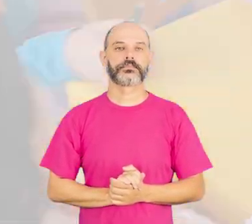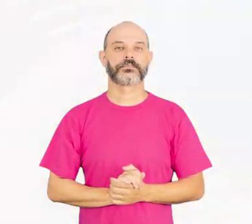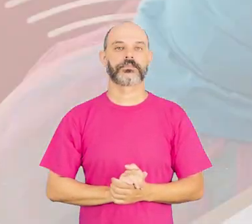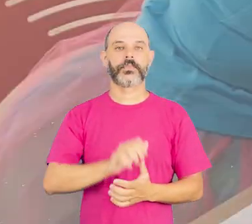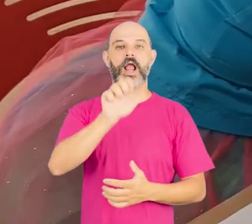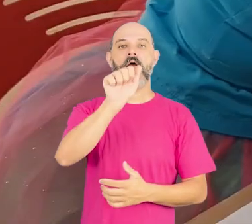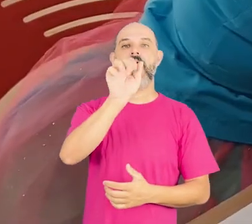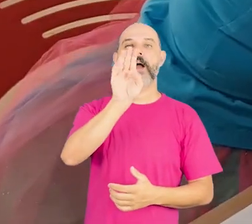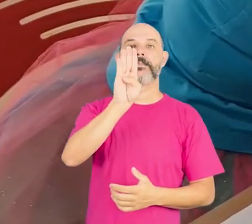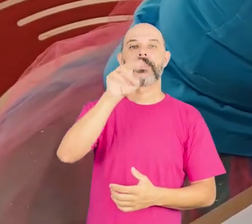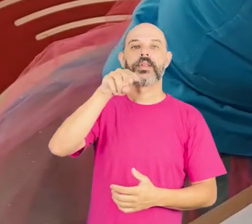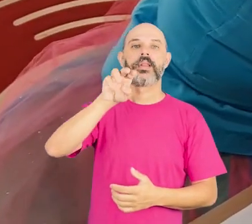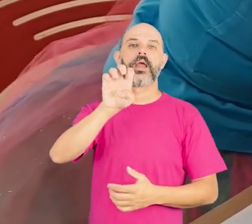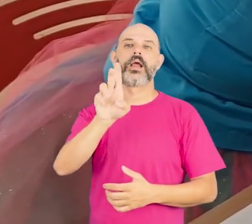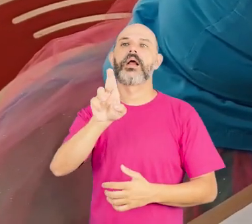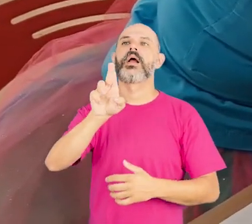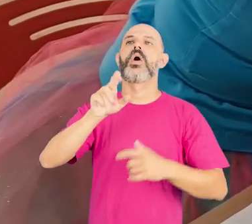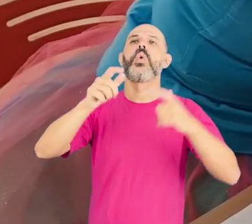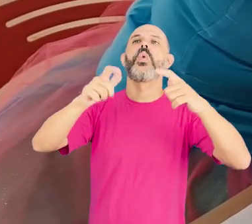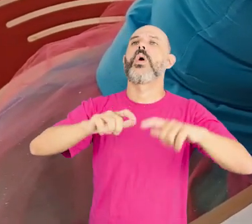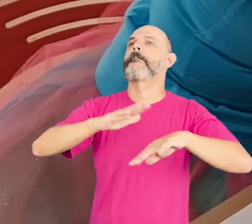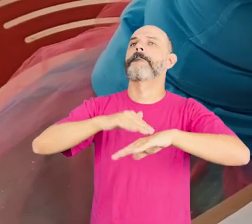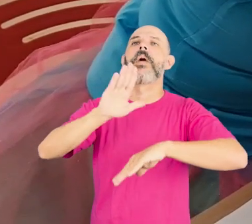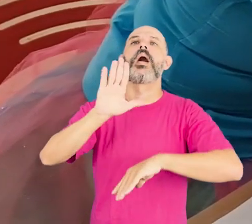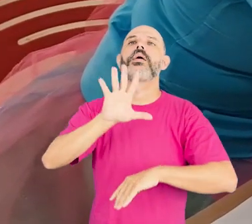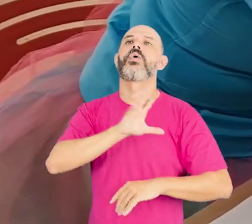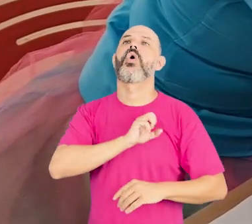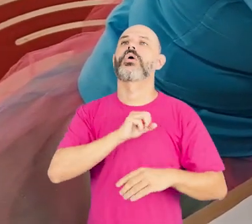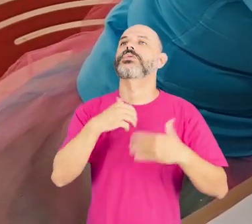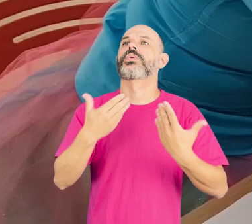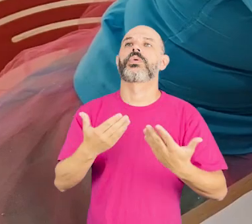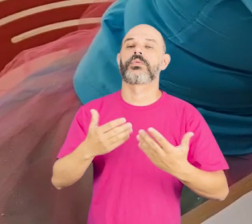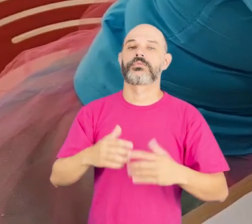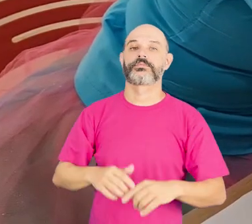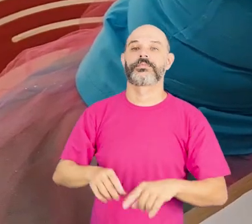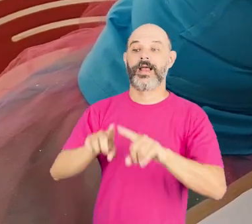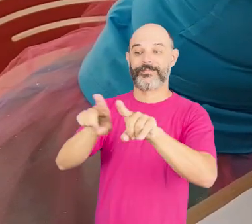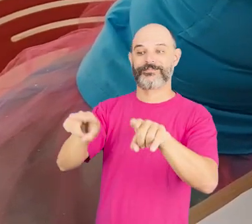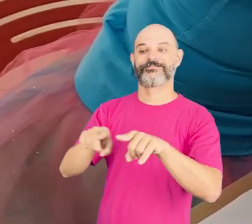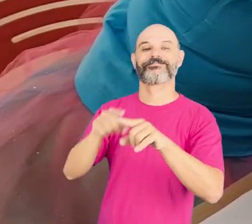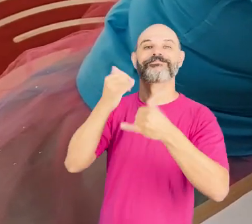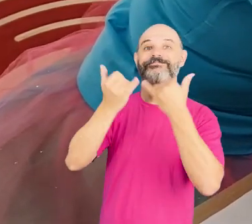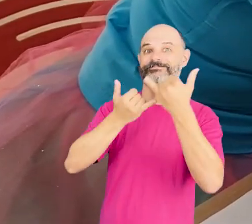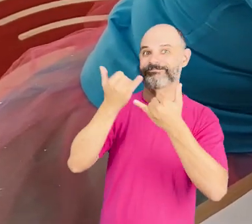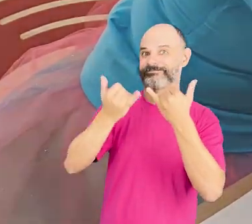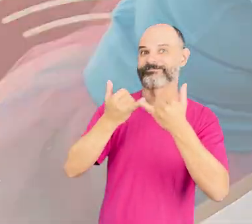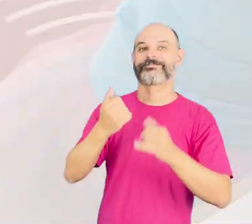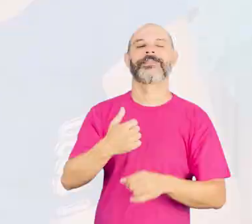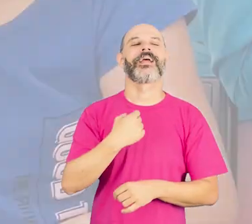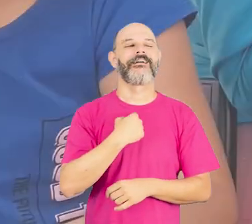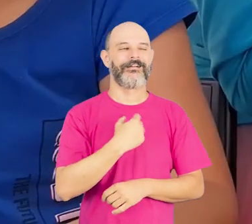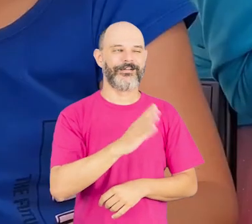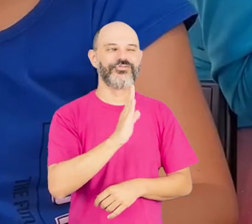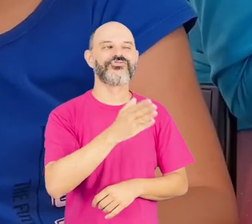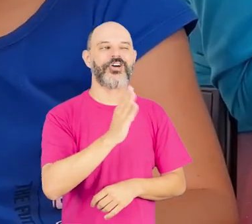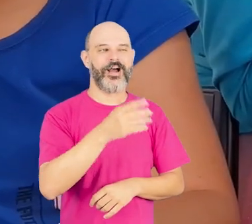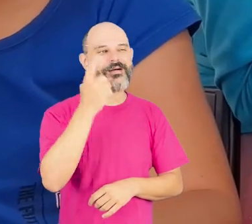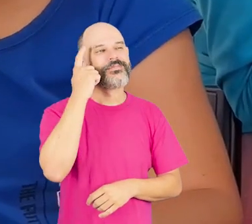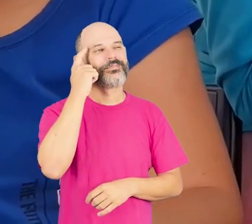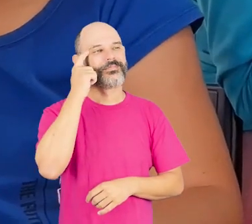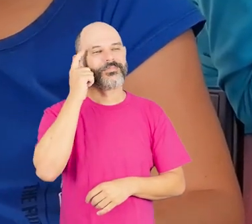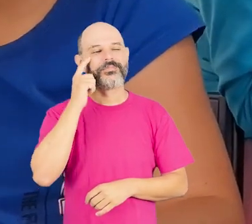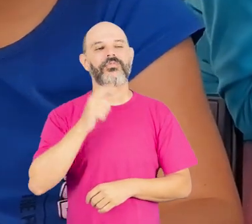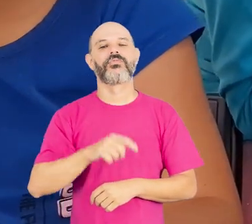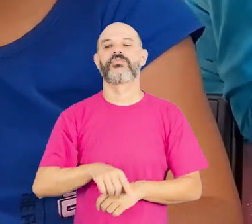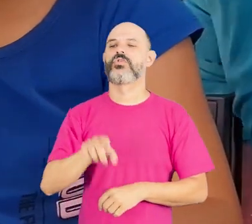Abner, qual o lugar que você mais gosta aqui no Lar de Amor? A biquinho quieto. Eu já imaginava. Você tá aqui no Lar